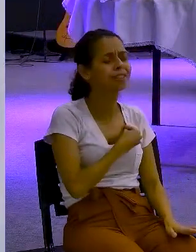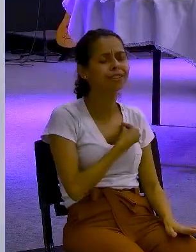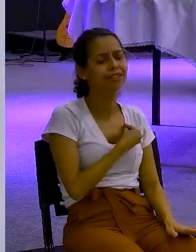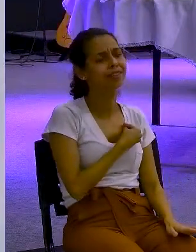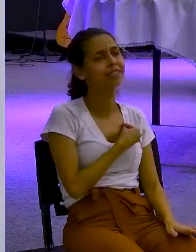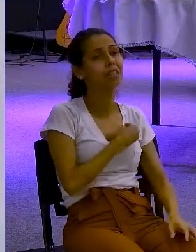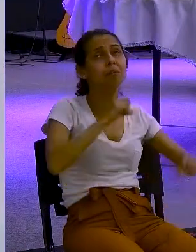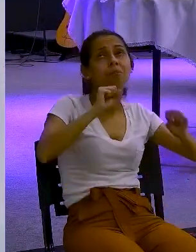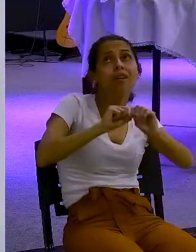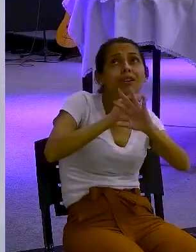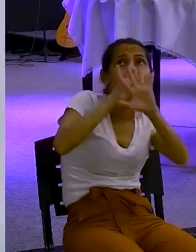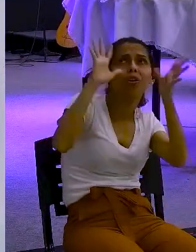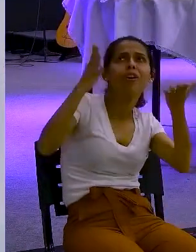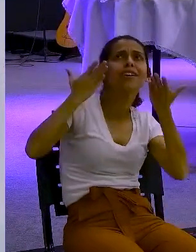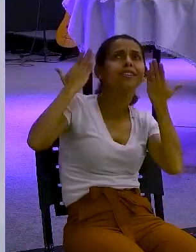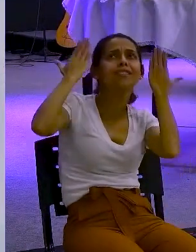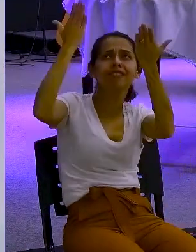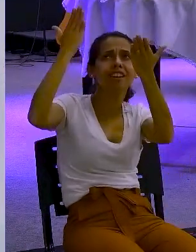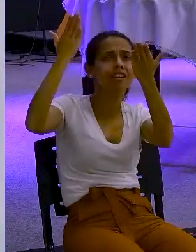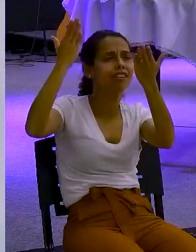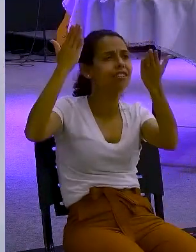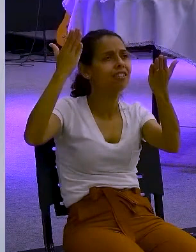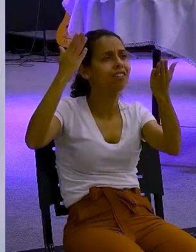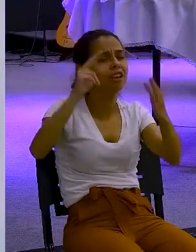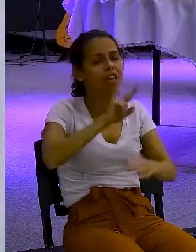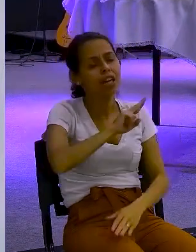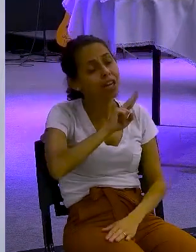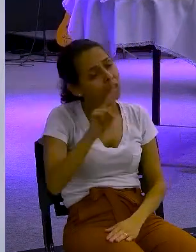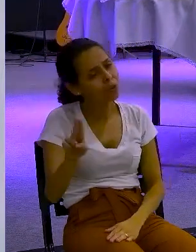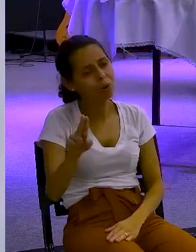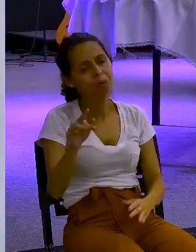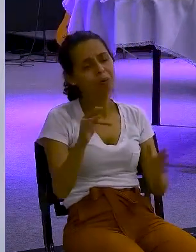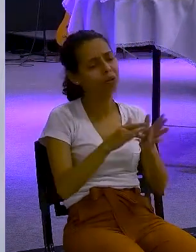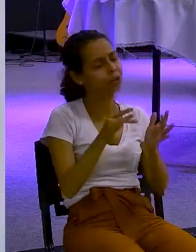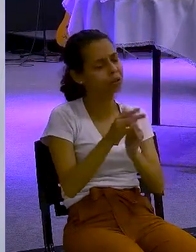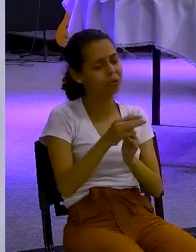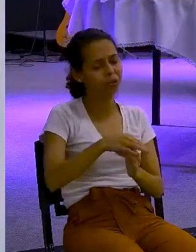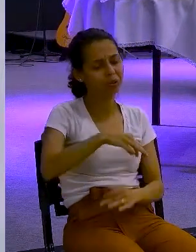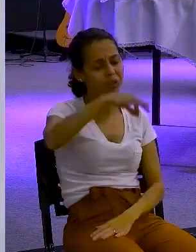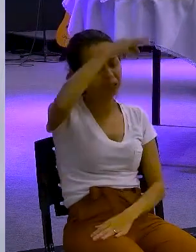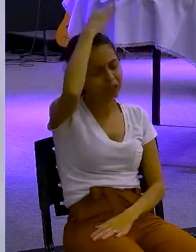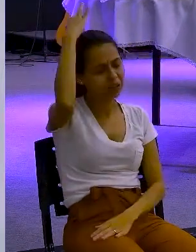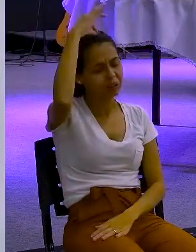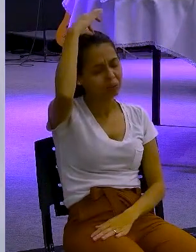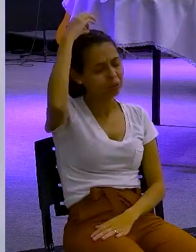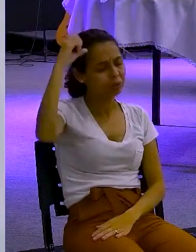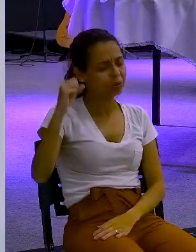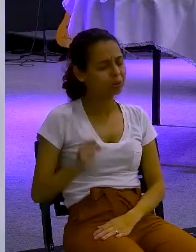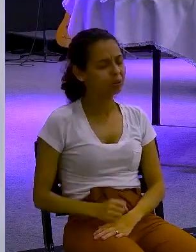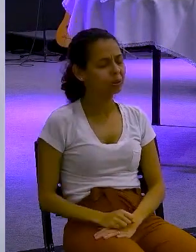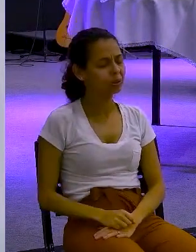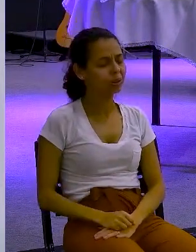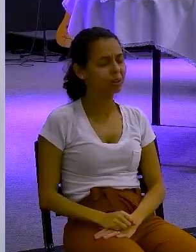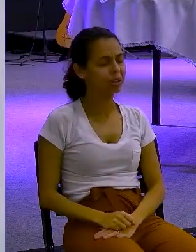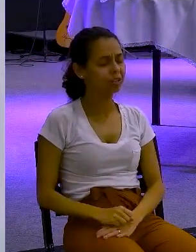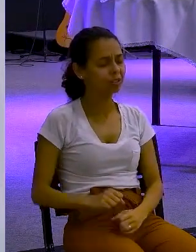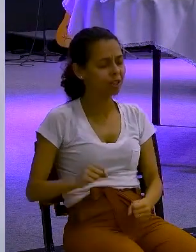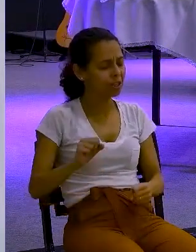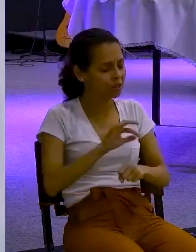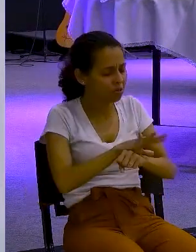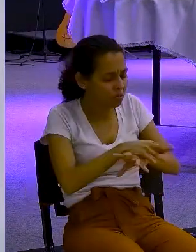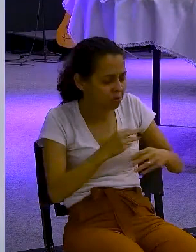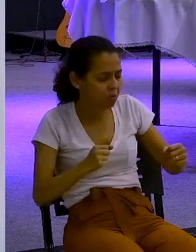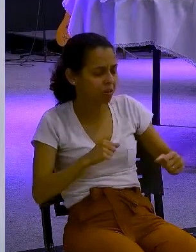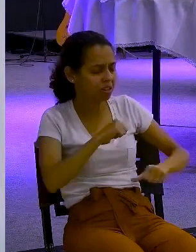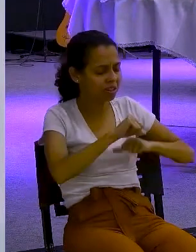para a glória dEle, em nome de Jesus. Que o Santo Espírito regenere corações, Neste momento,